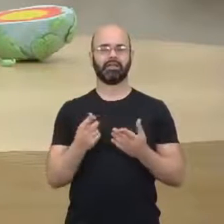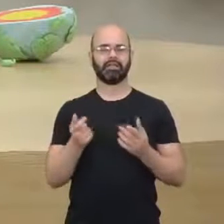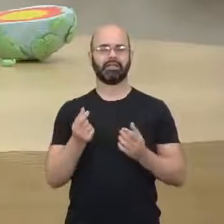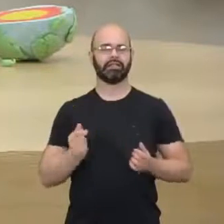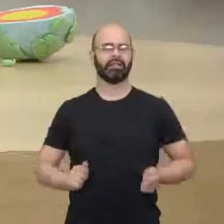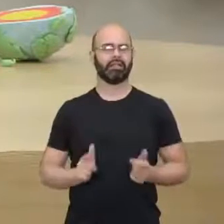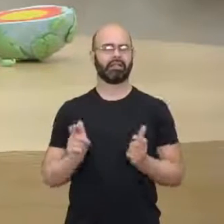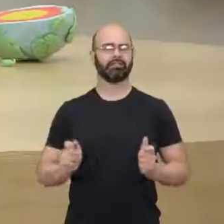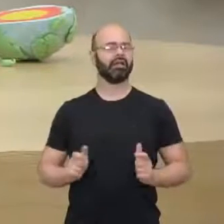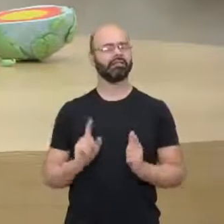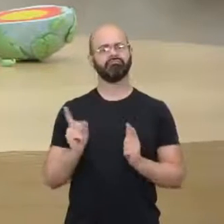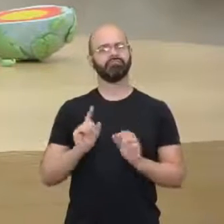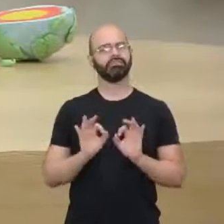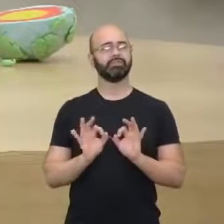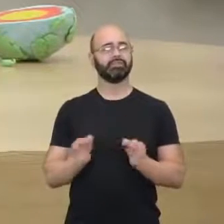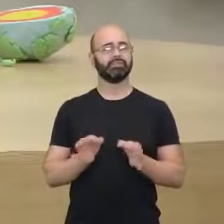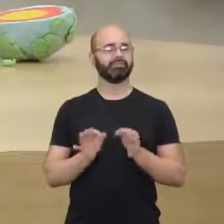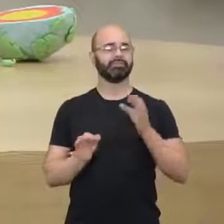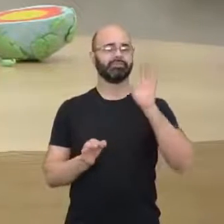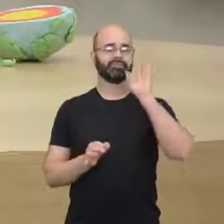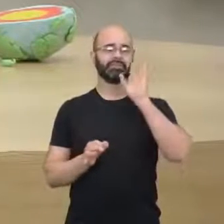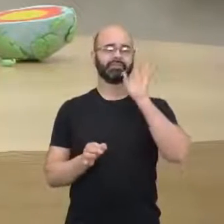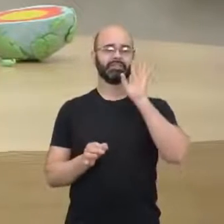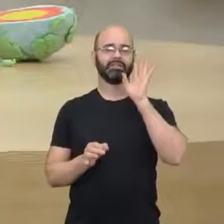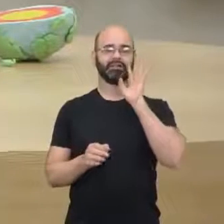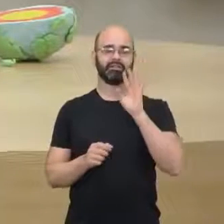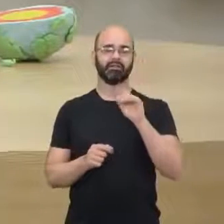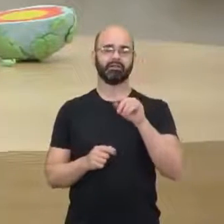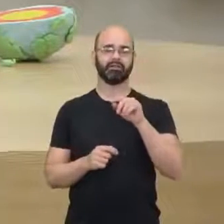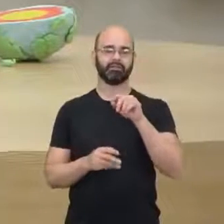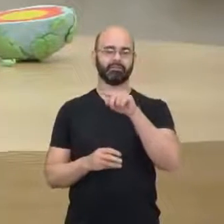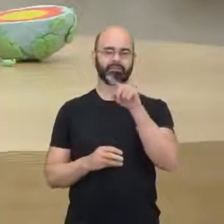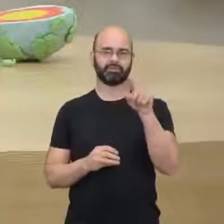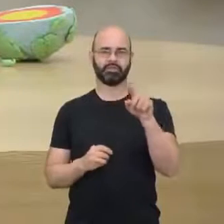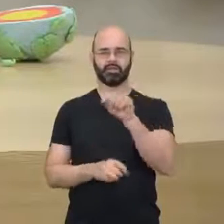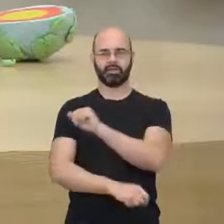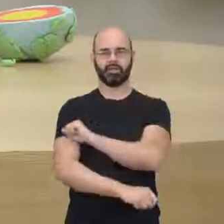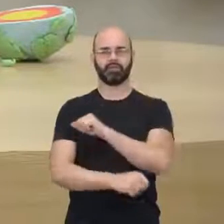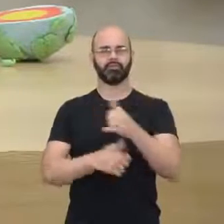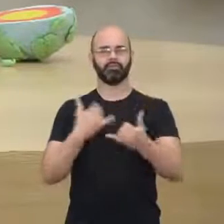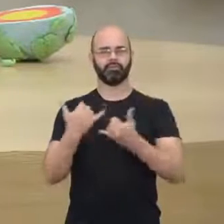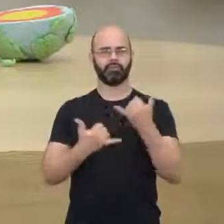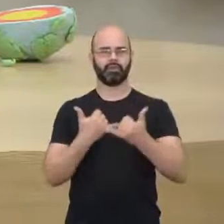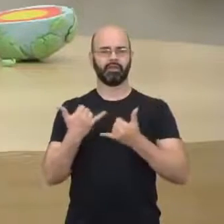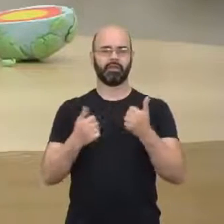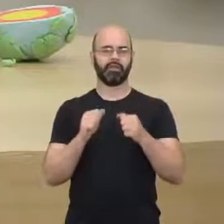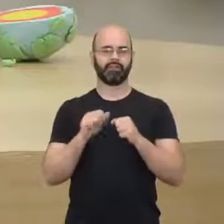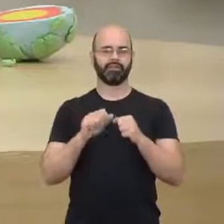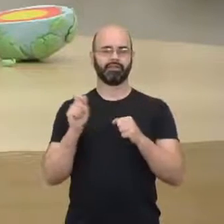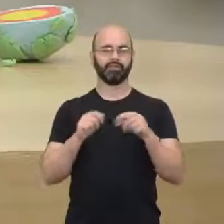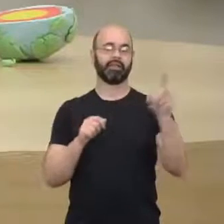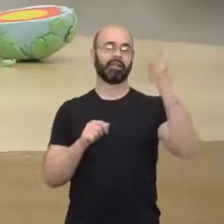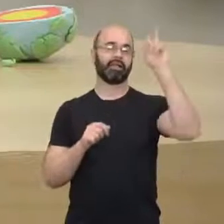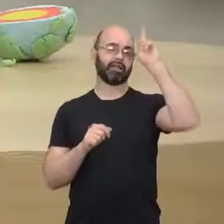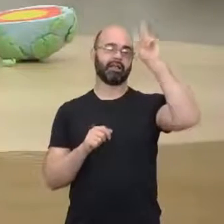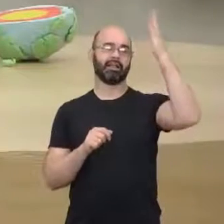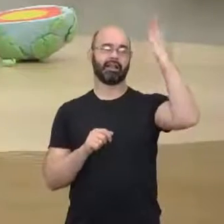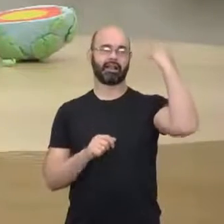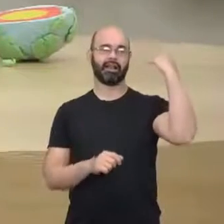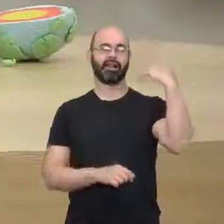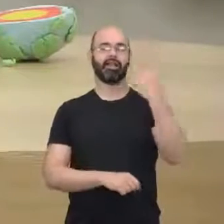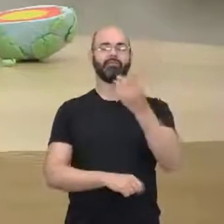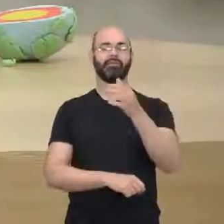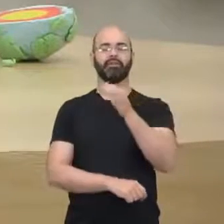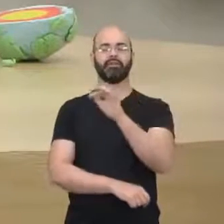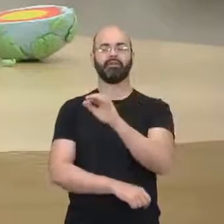de fazer uma coisinha legal, dá para os estudantes fazerem, brincar, se divertir, lembrar de quando estava lá no Fundamental 1,